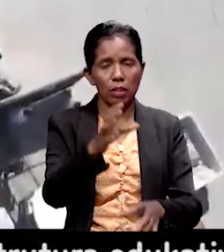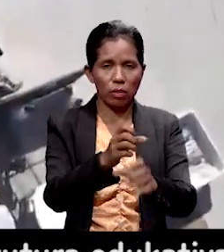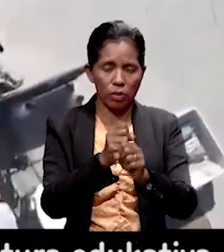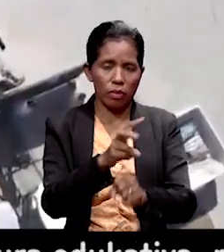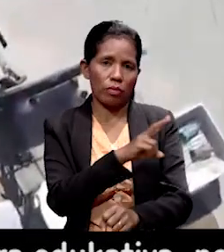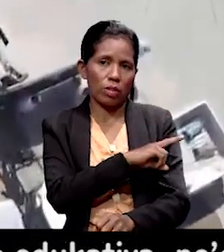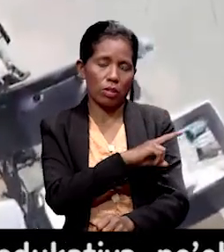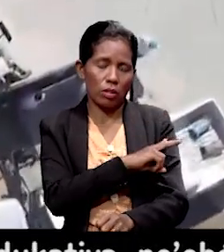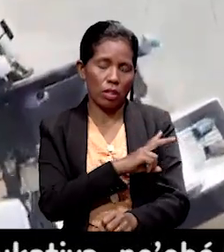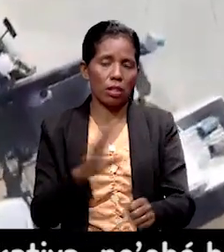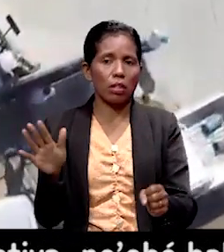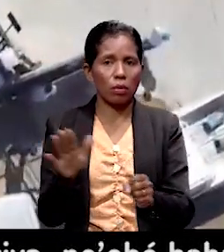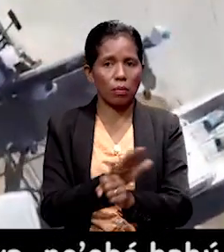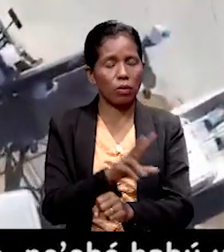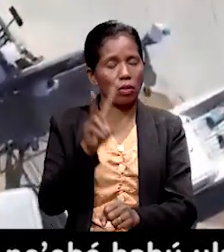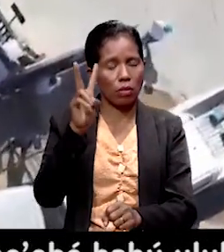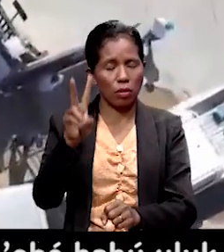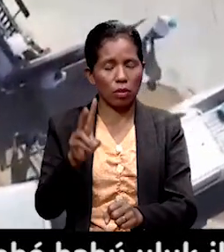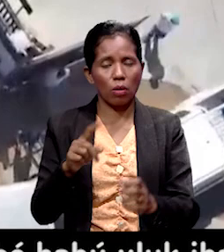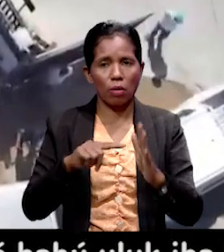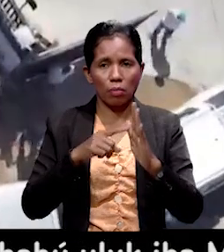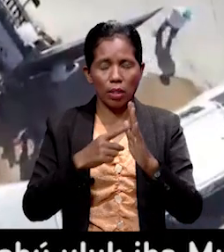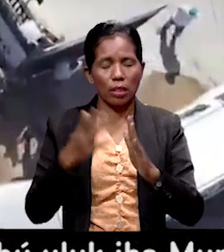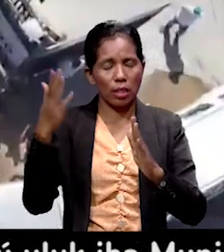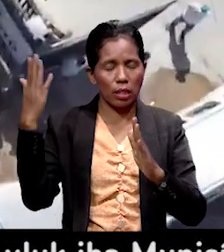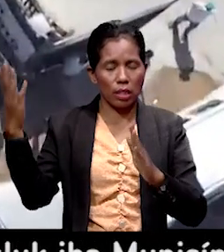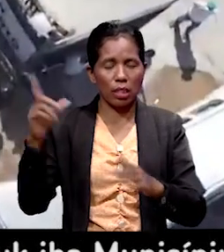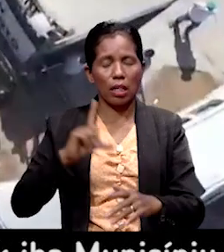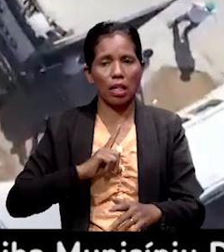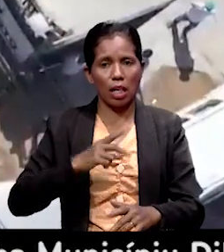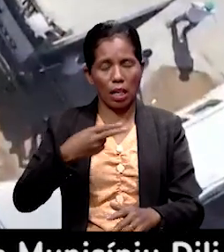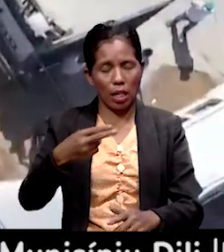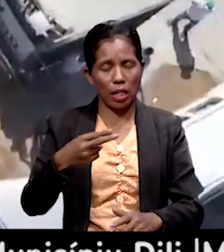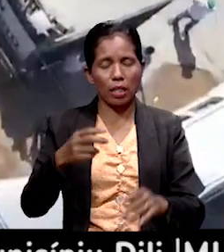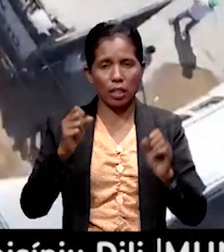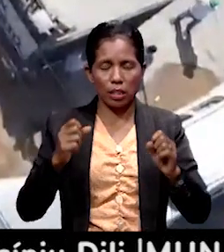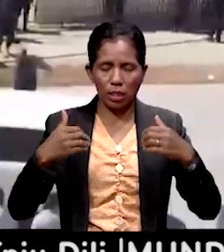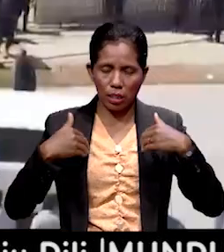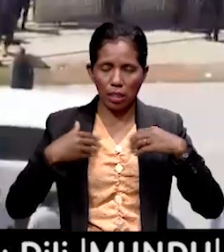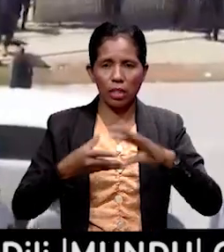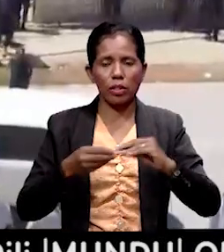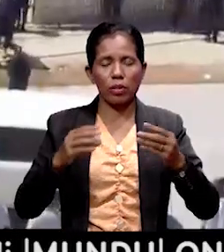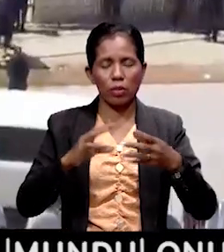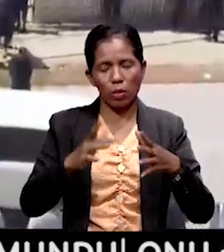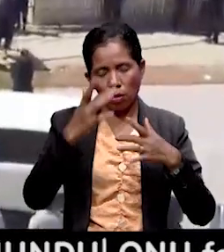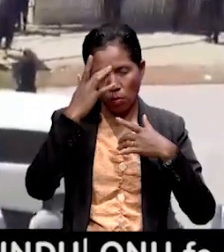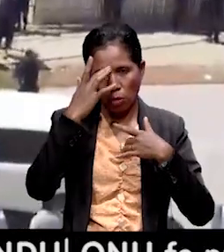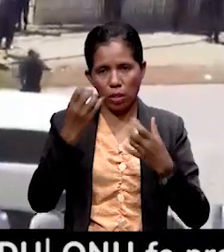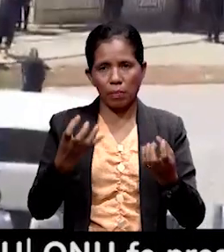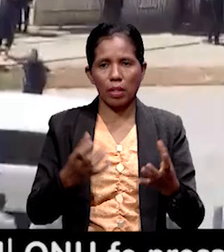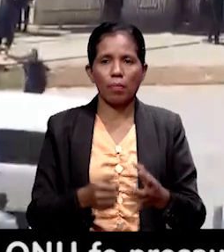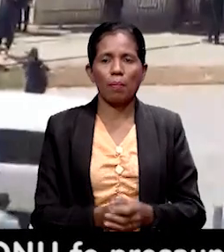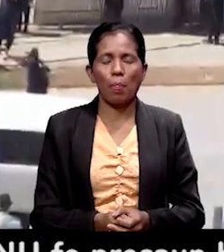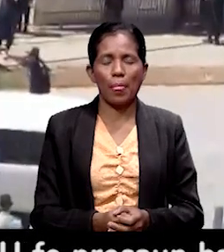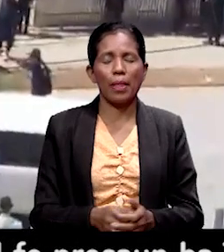vacina doze completo, hahu halo tratamento e relahane, no mate bian mos e a história mora se stroke hemorrágico. No mate bien